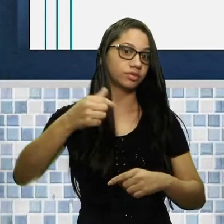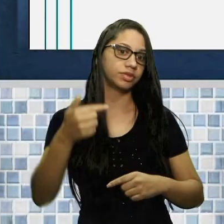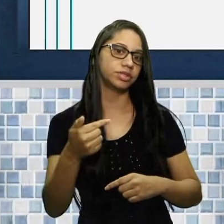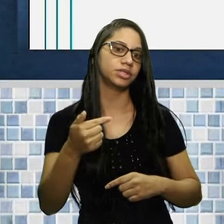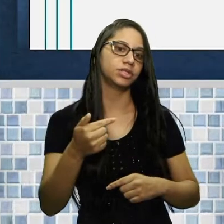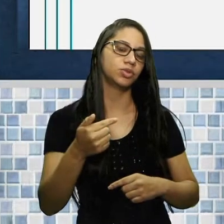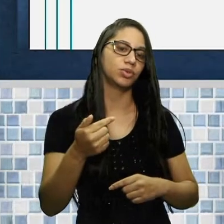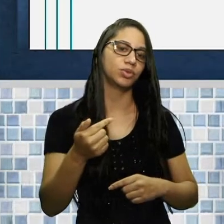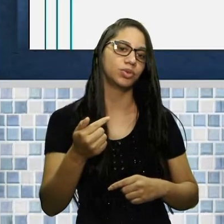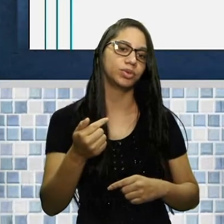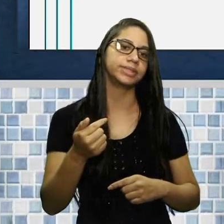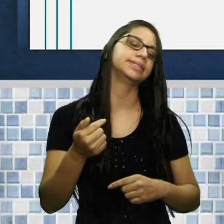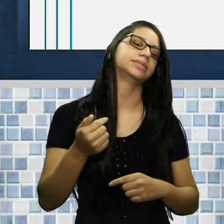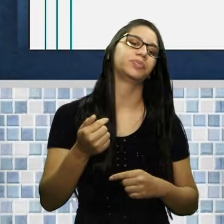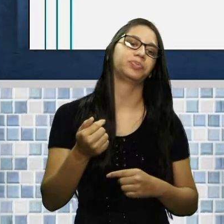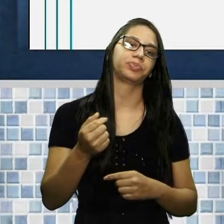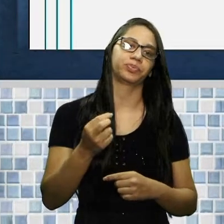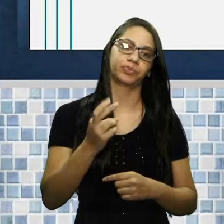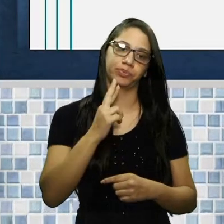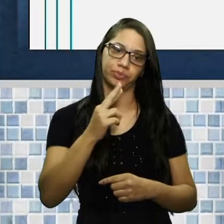encontrar